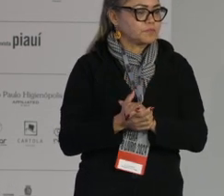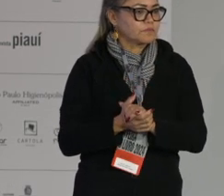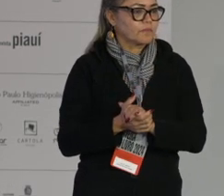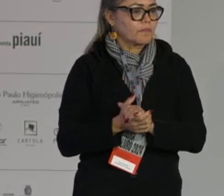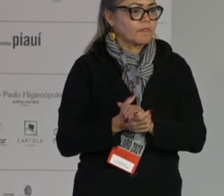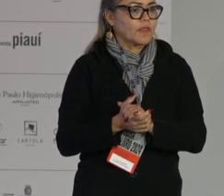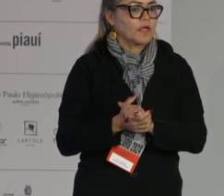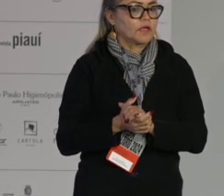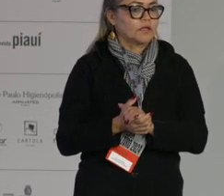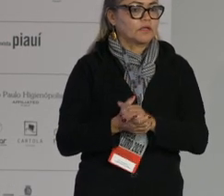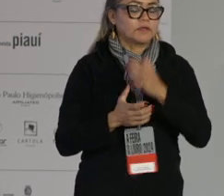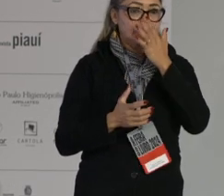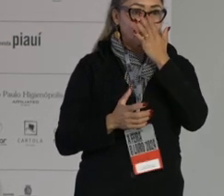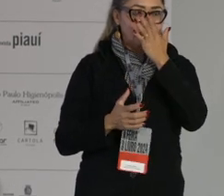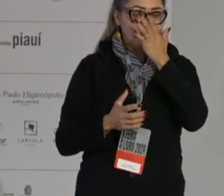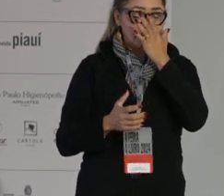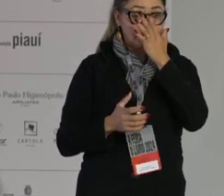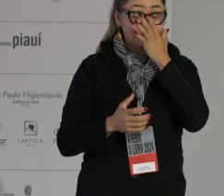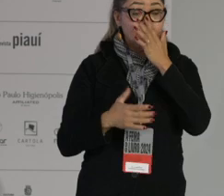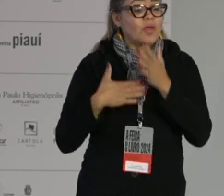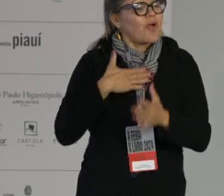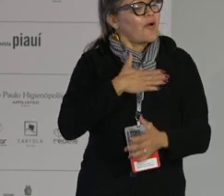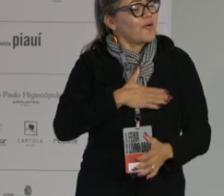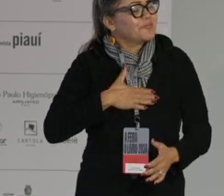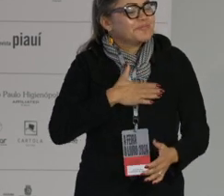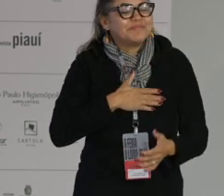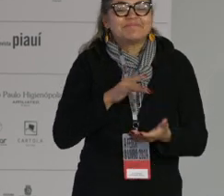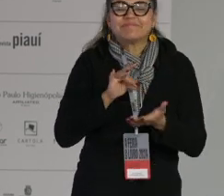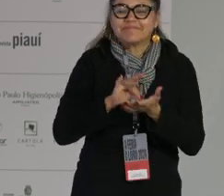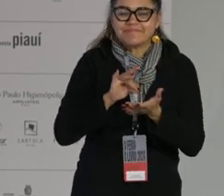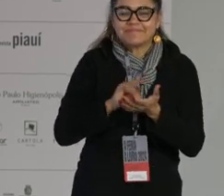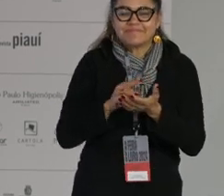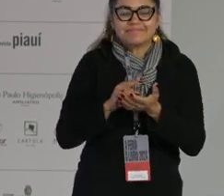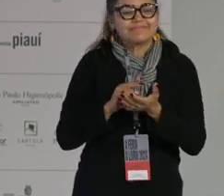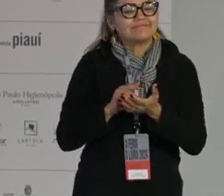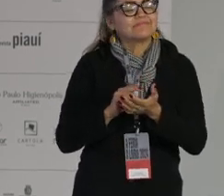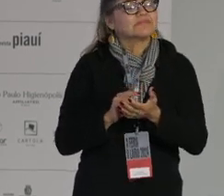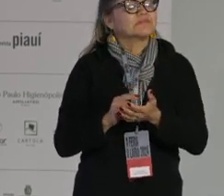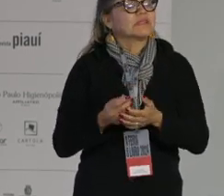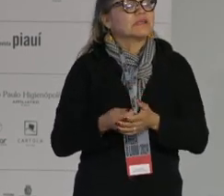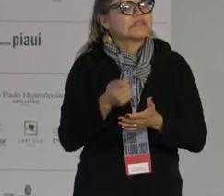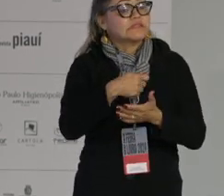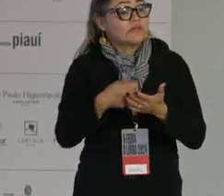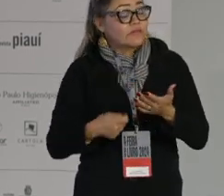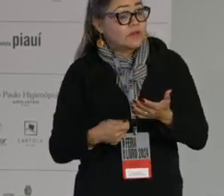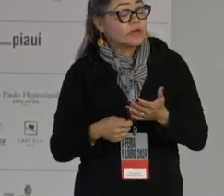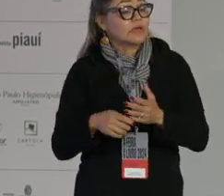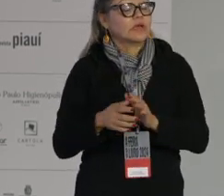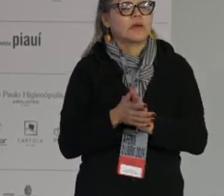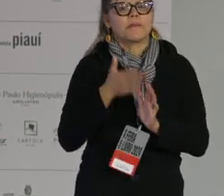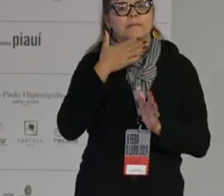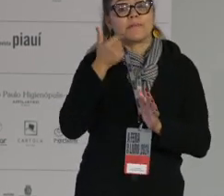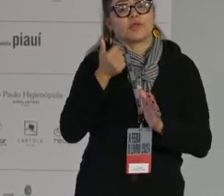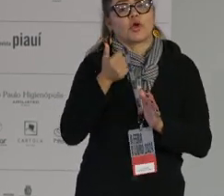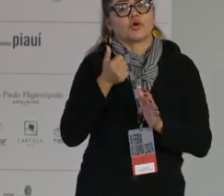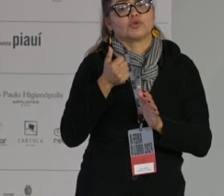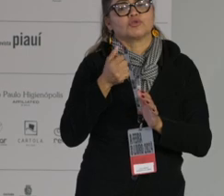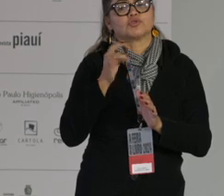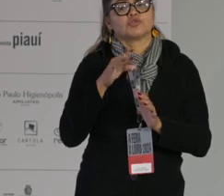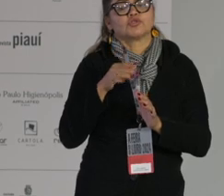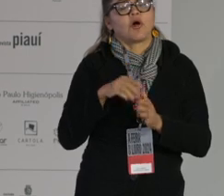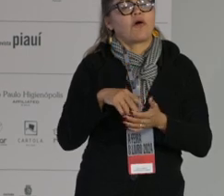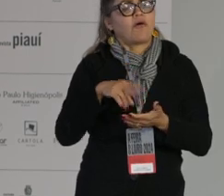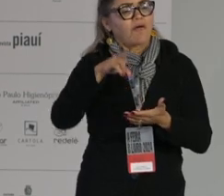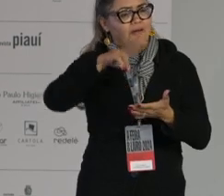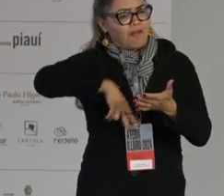enfim. E é um prazer, na verdade, escrever ficção, que é uma coisa assim, melhor que isso, só ler ficção,